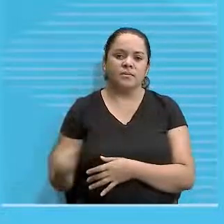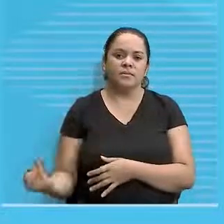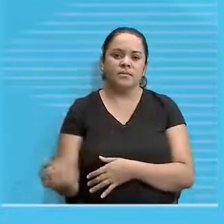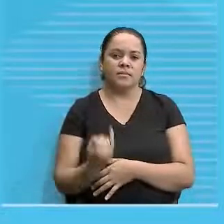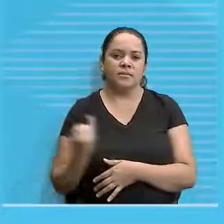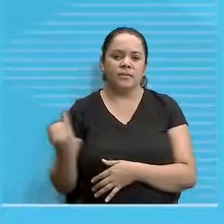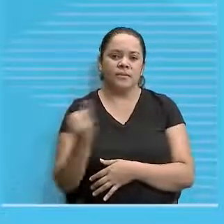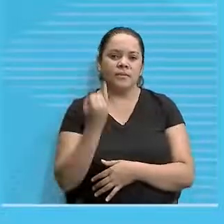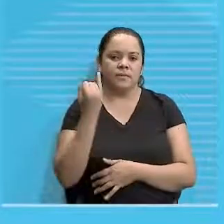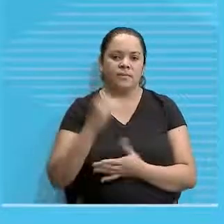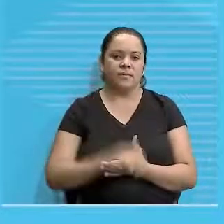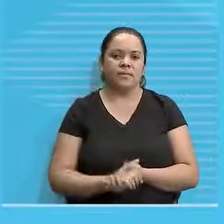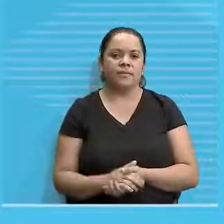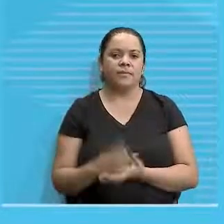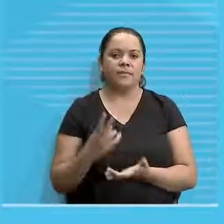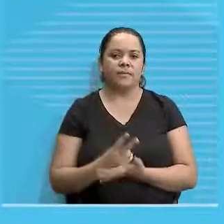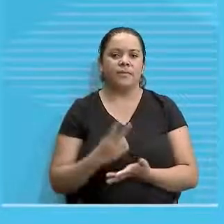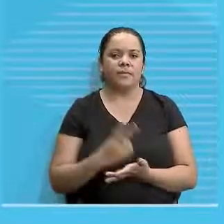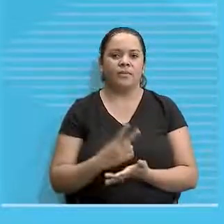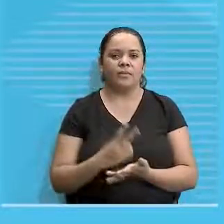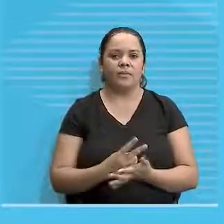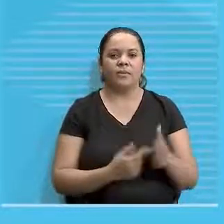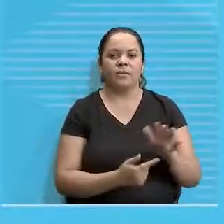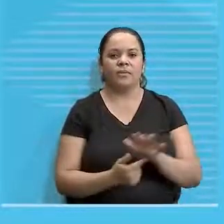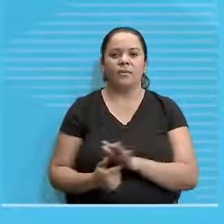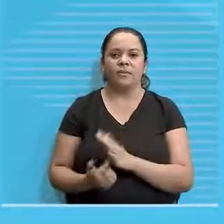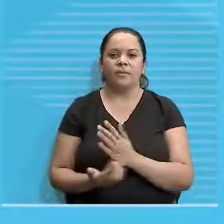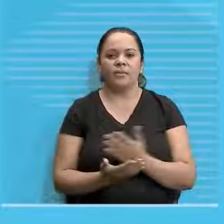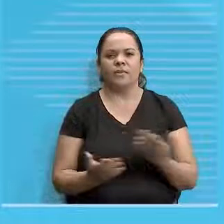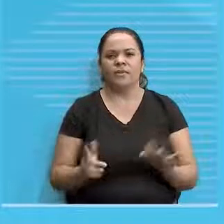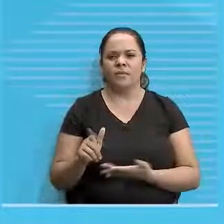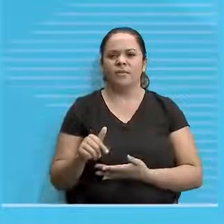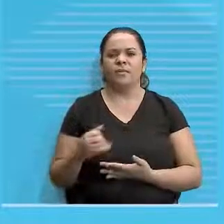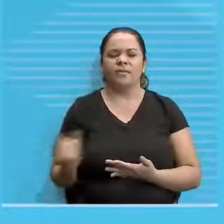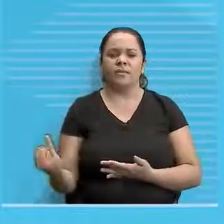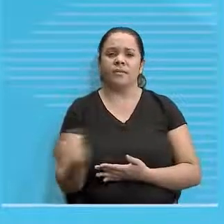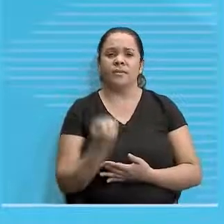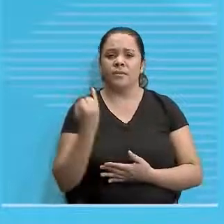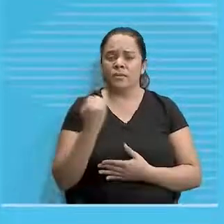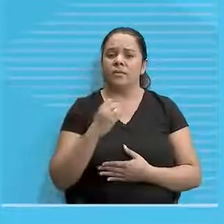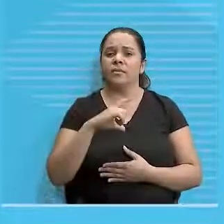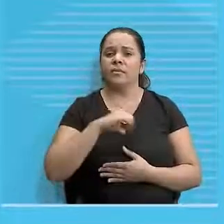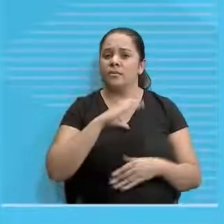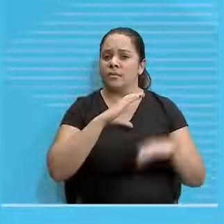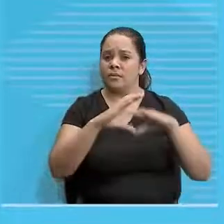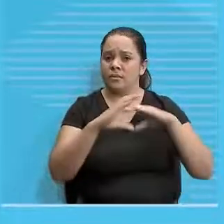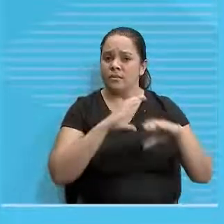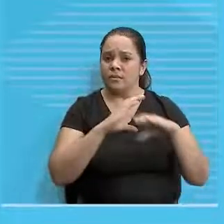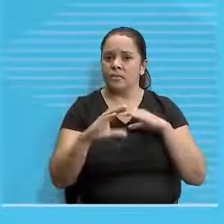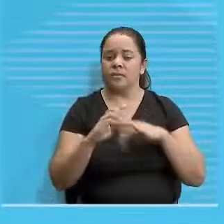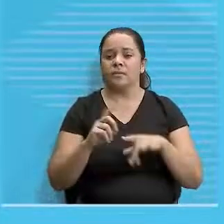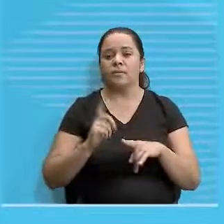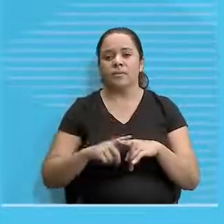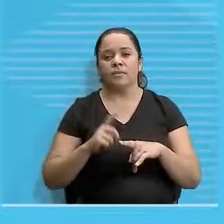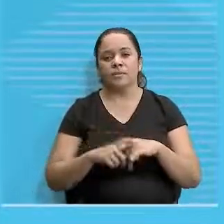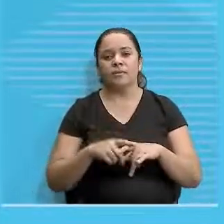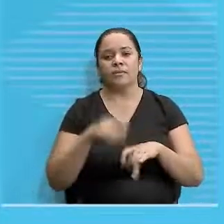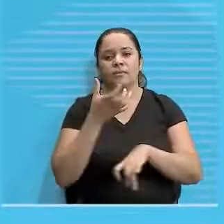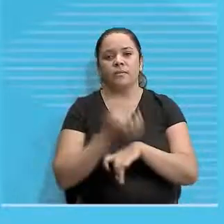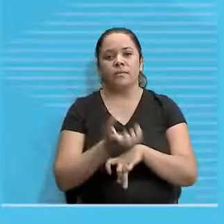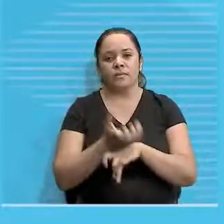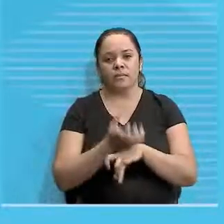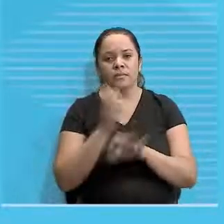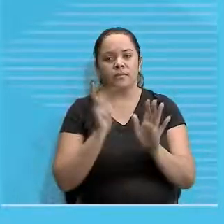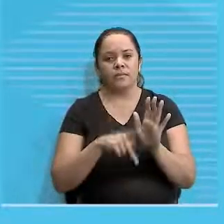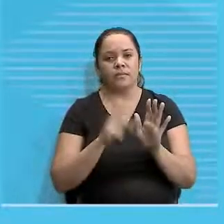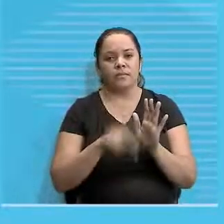Eu sempre digo como é muito importante que a gente se comunique. Porque a disciplina Projeto de Vida, como eu